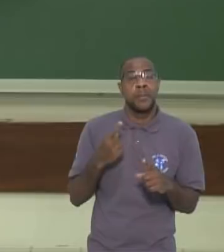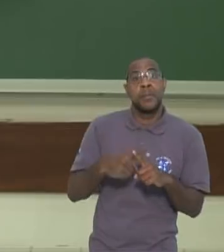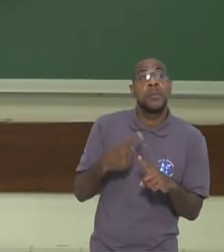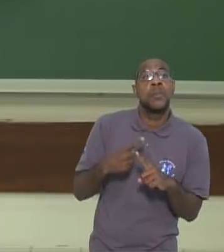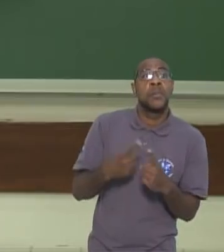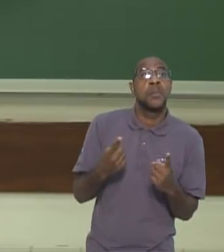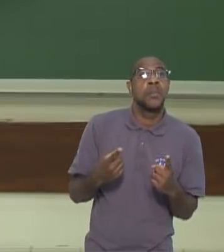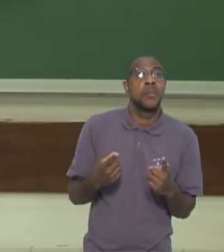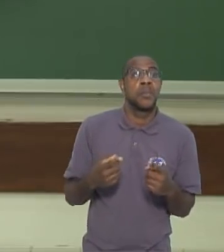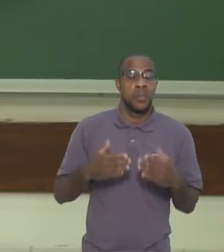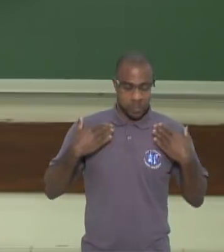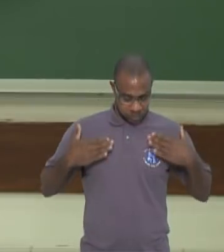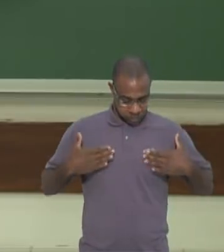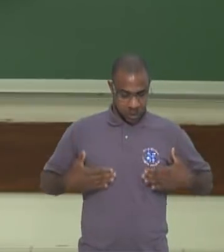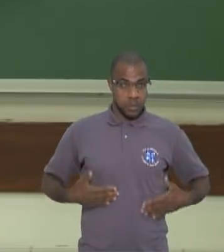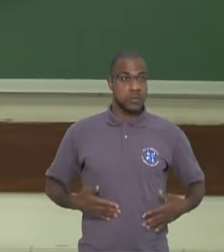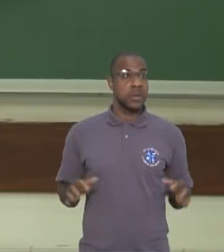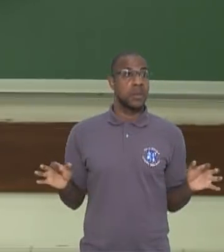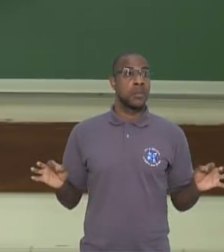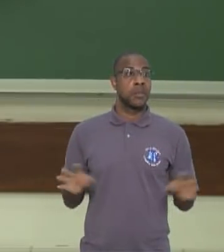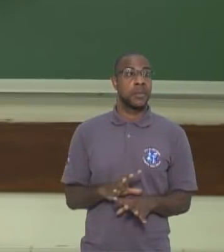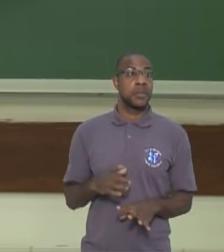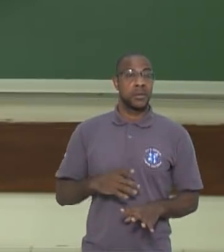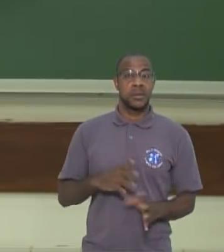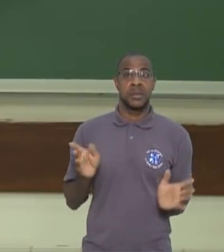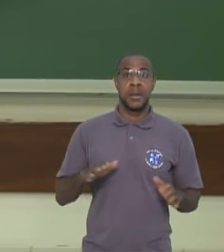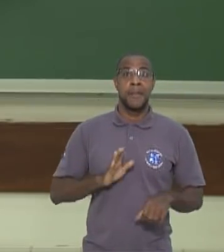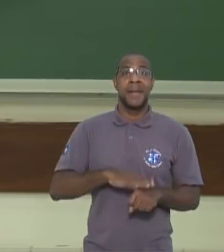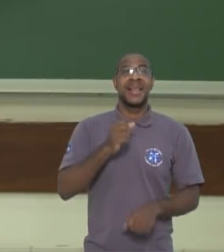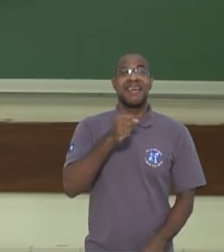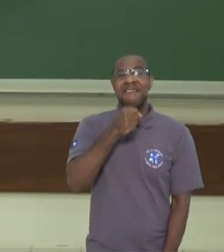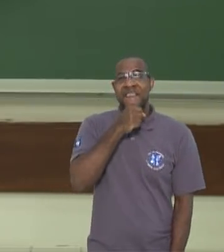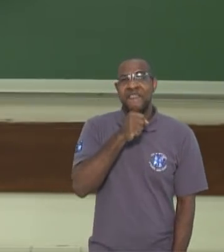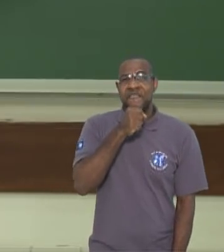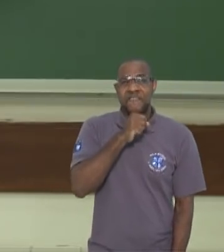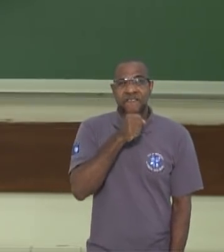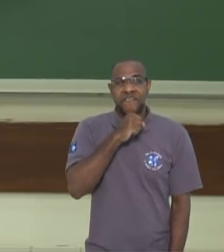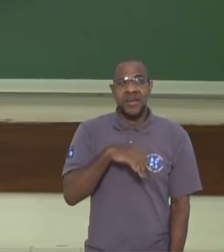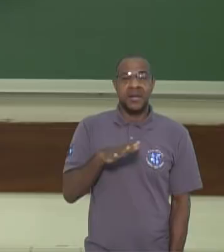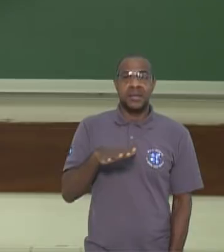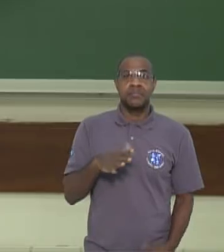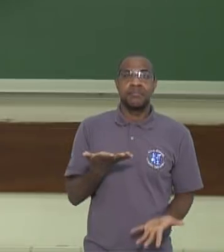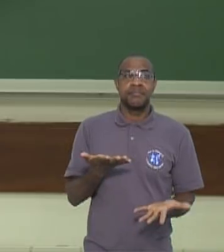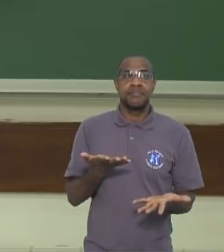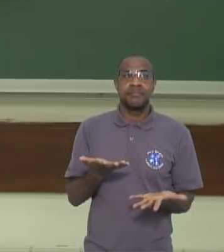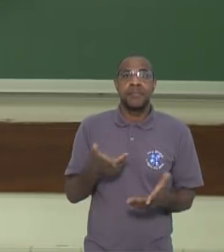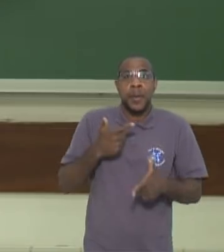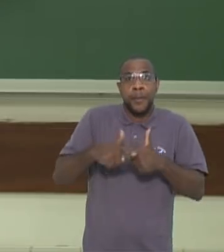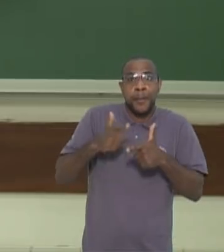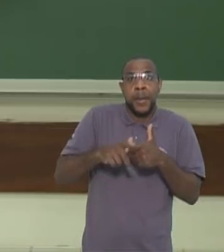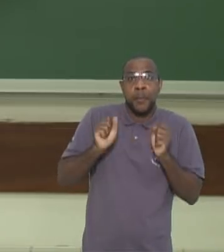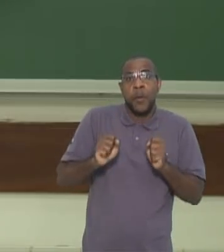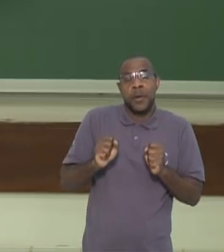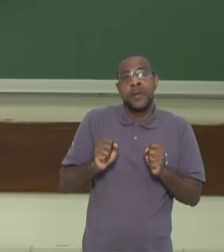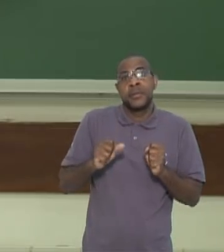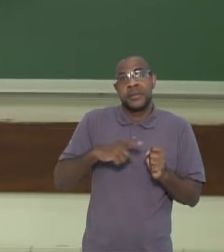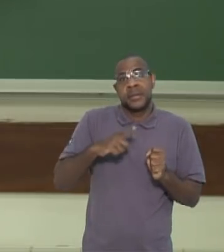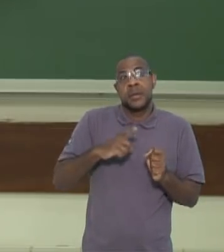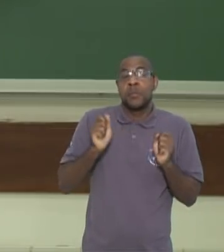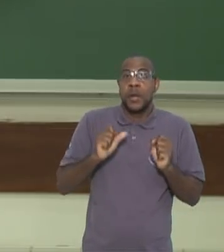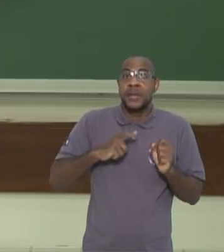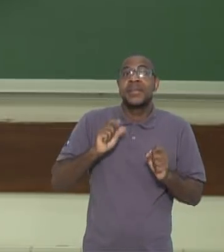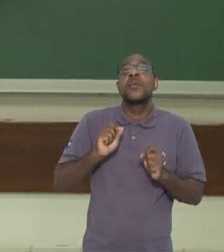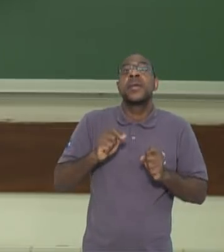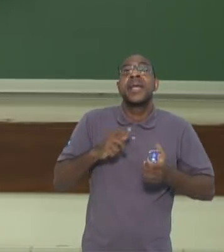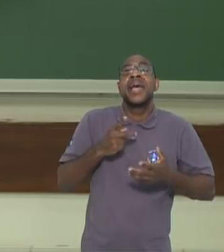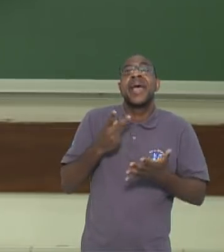A gente já nasce com o total lá. E quanto mais velha a gente fica, mais velhos vão ficando esses ovócitos também. Então, tem mais chance de ter um erro, de ter alguma